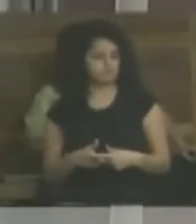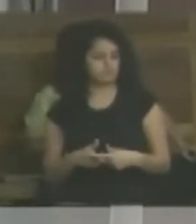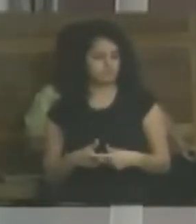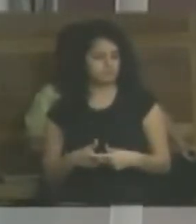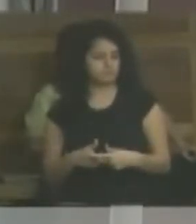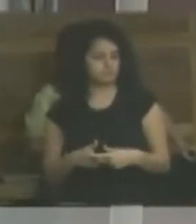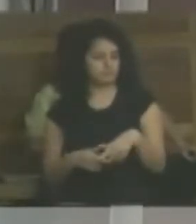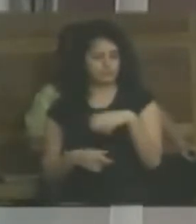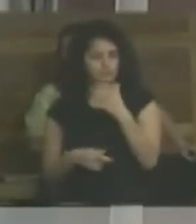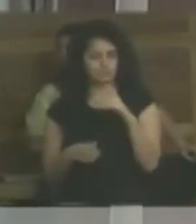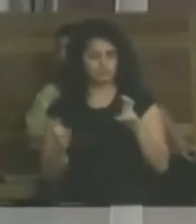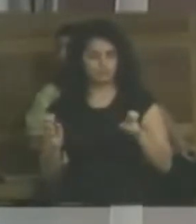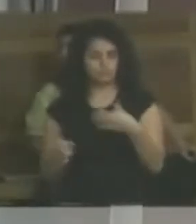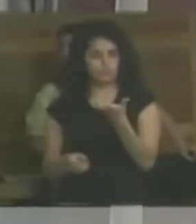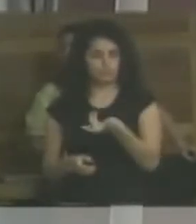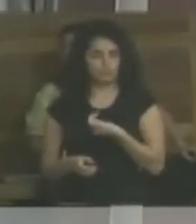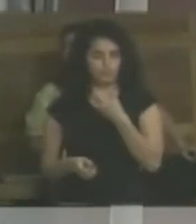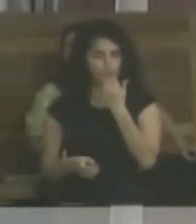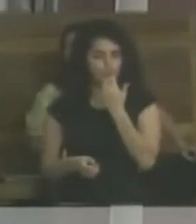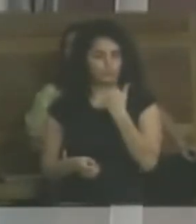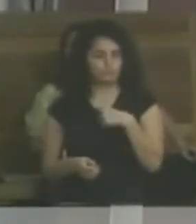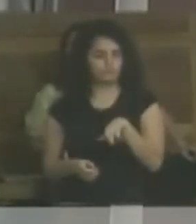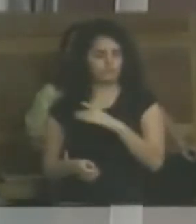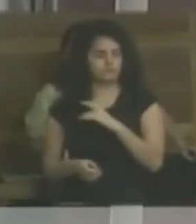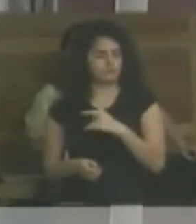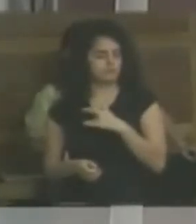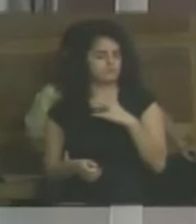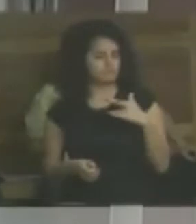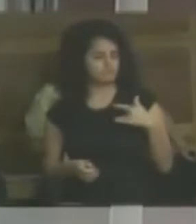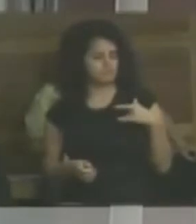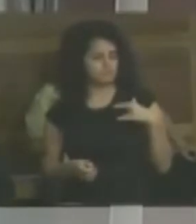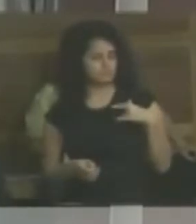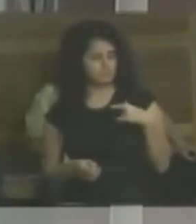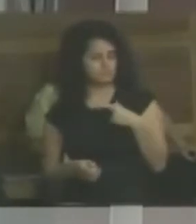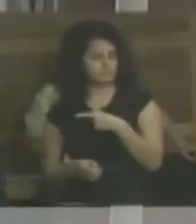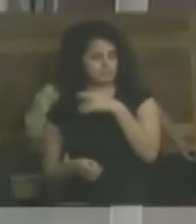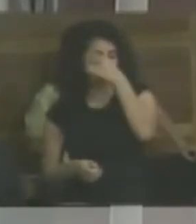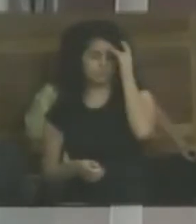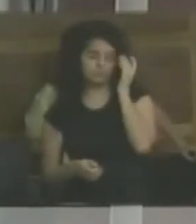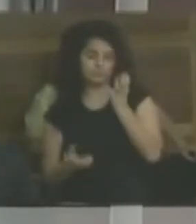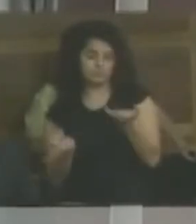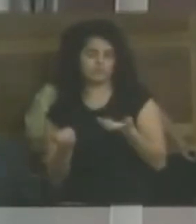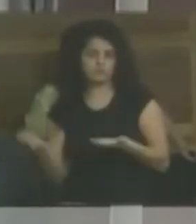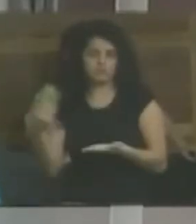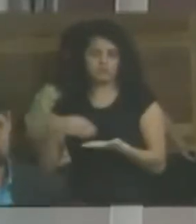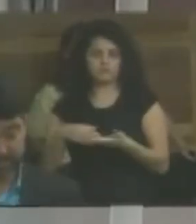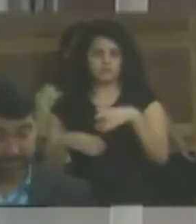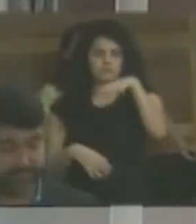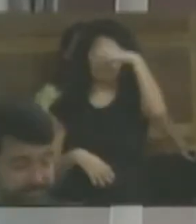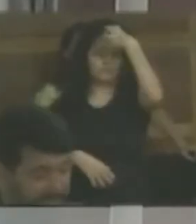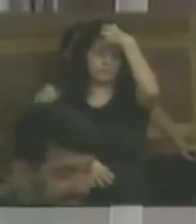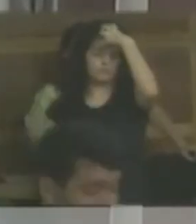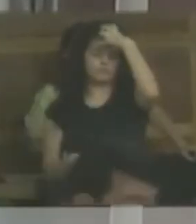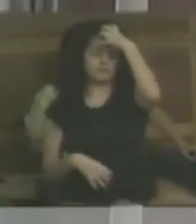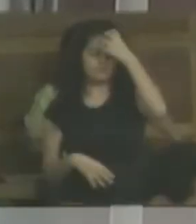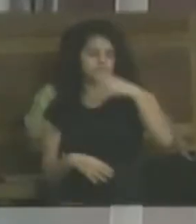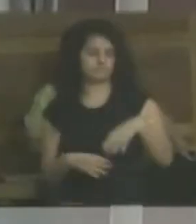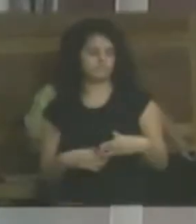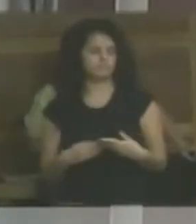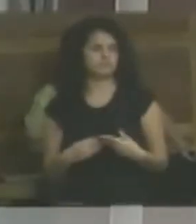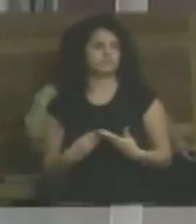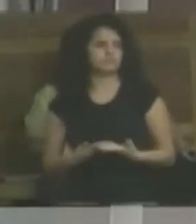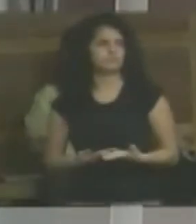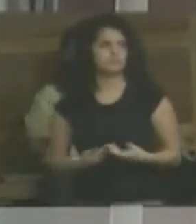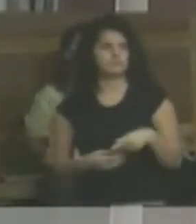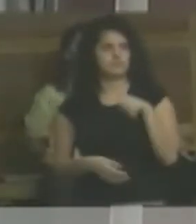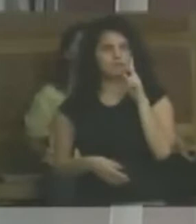de merenda, questão do desvio, negócio da saúde aí. Né? É esse tipo de pessoa que eles querem trazer para a cidade. Então, assim, para vocês